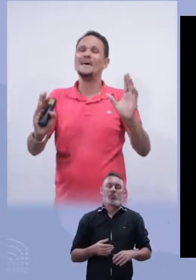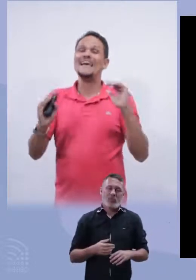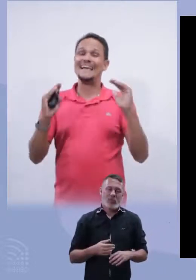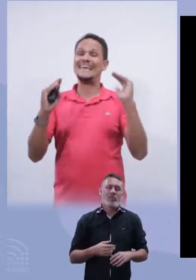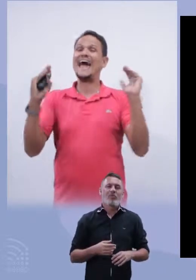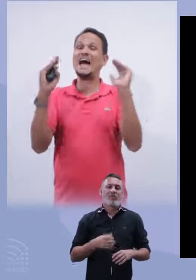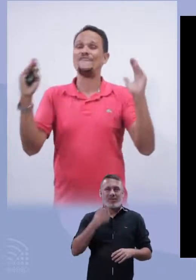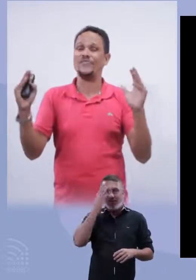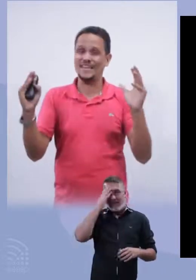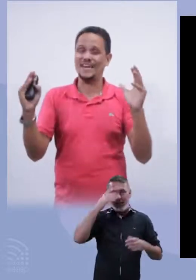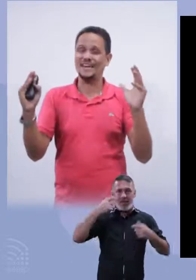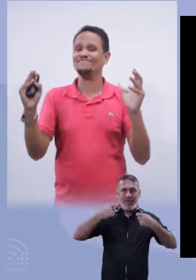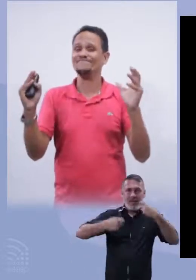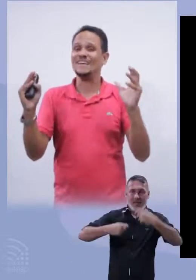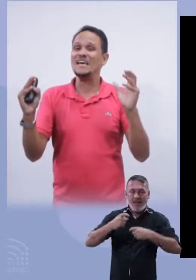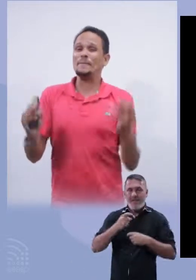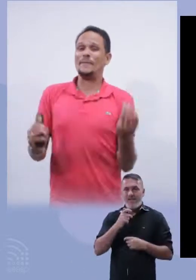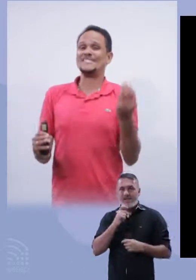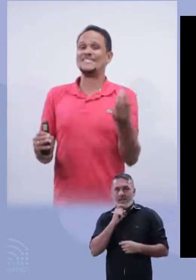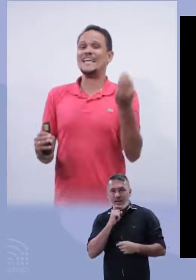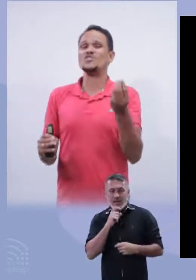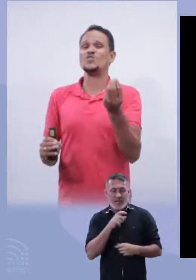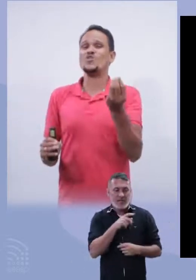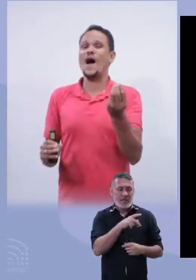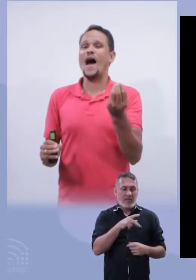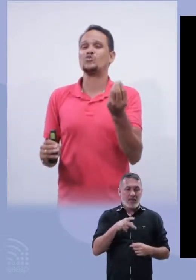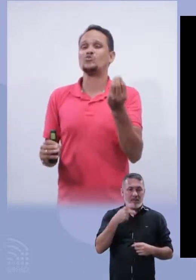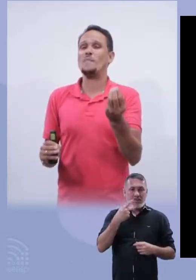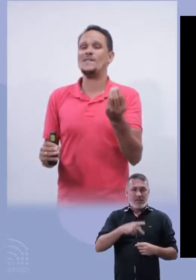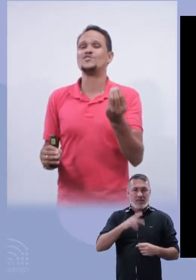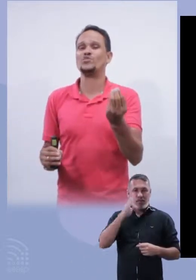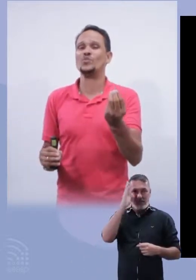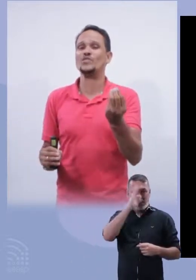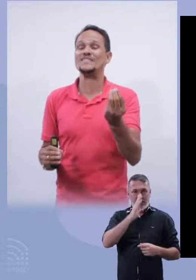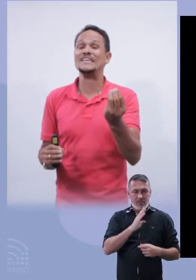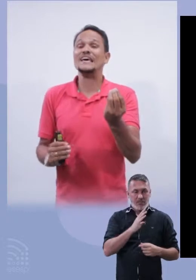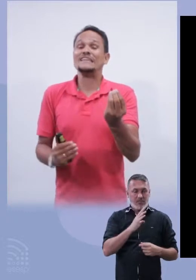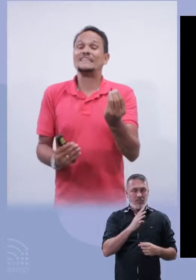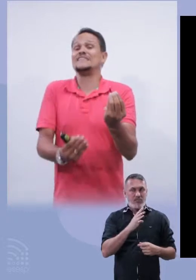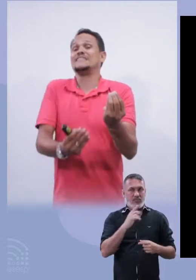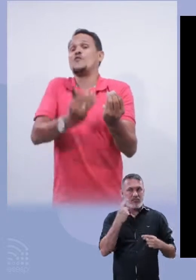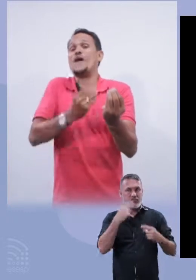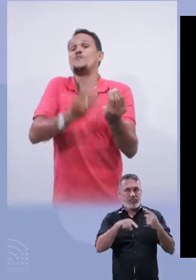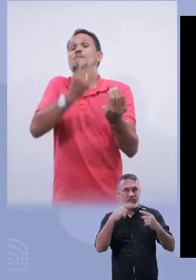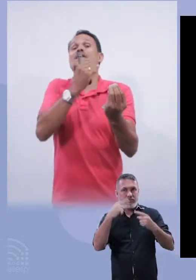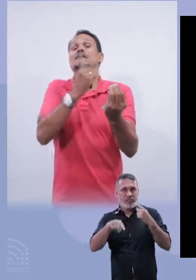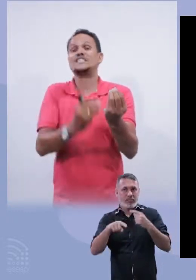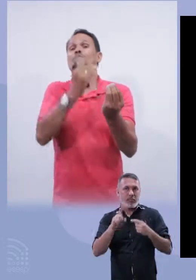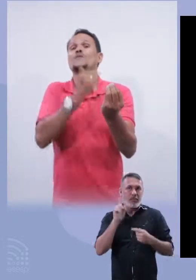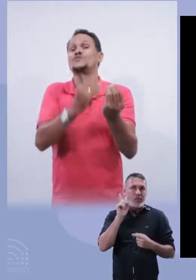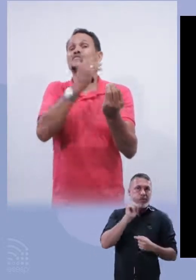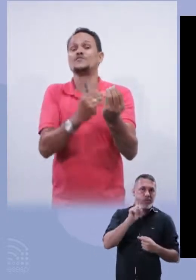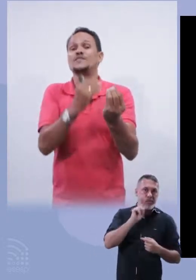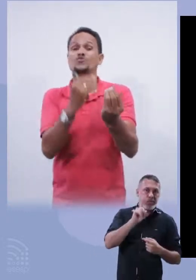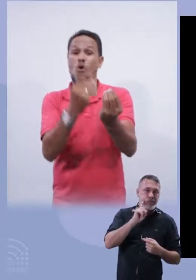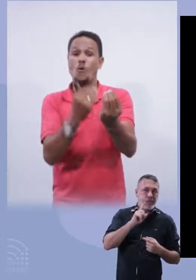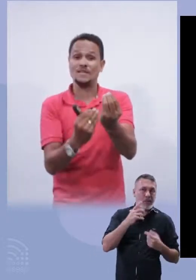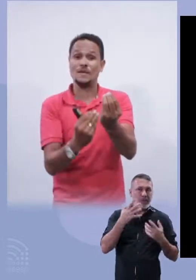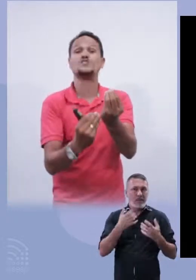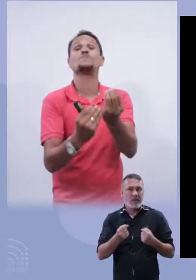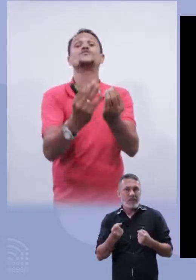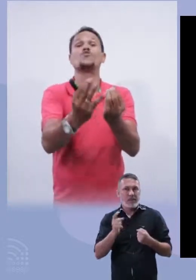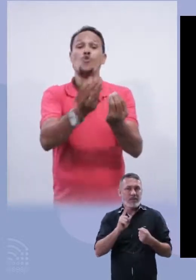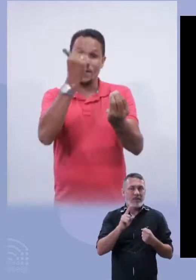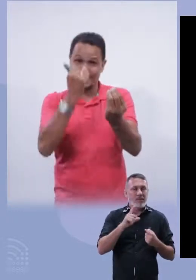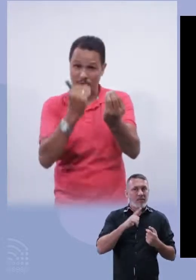aluno. Guerra Fria, presidente Jânio Quadros tomando atitudes que não eram benquistas pelos Estados Unidos, como